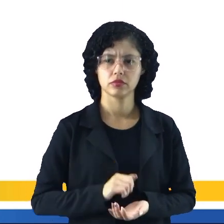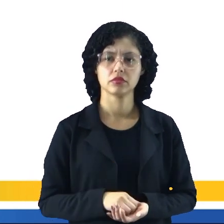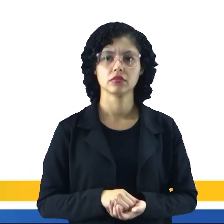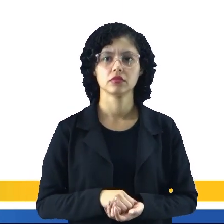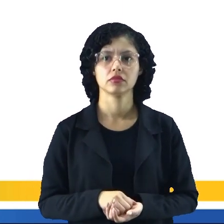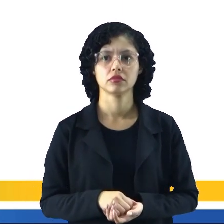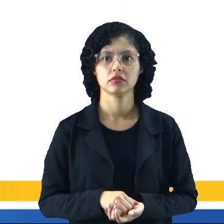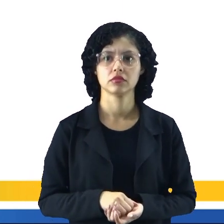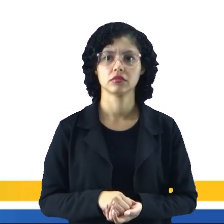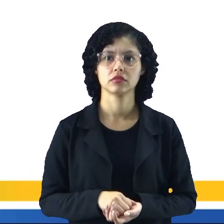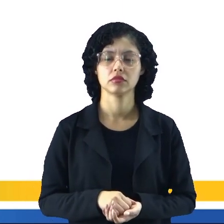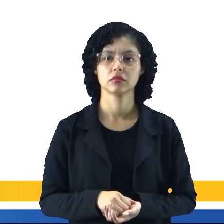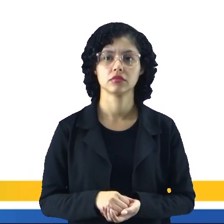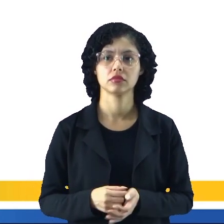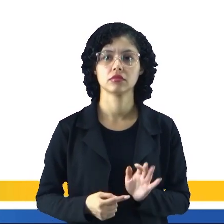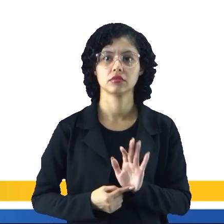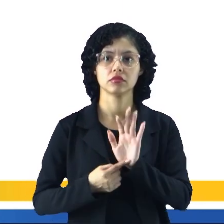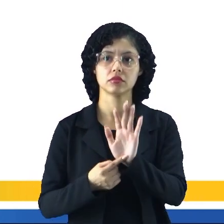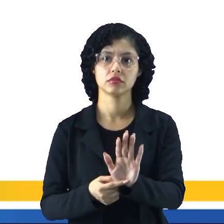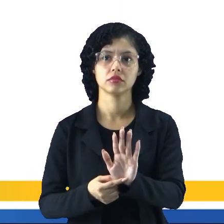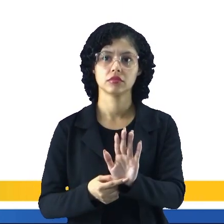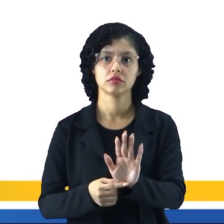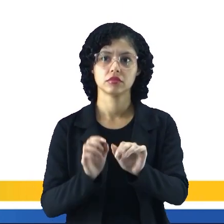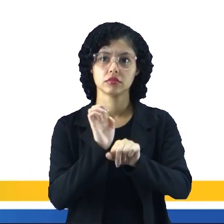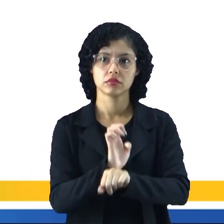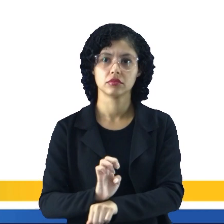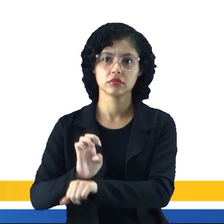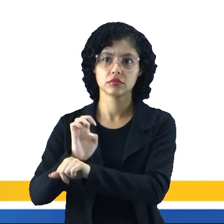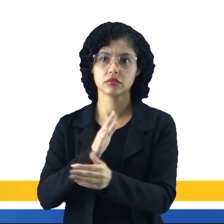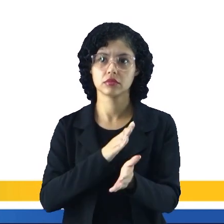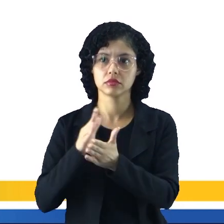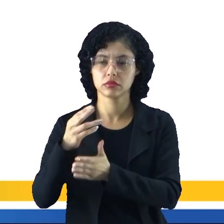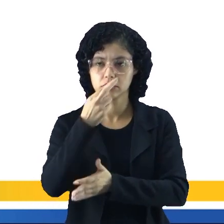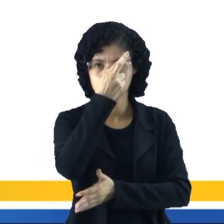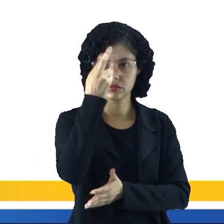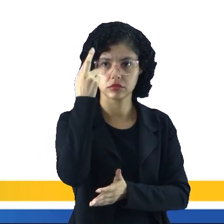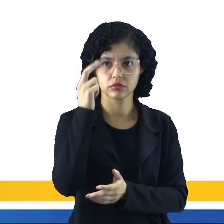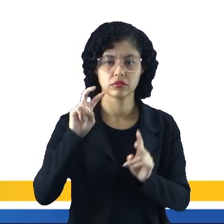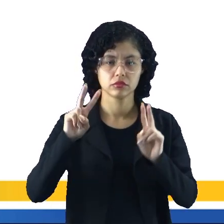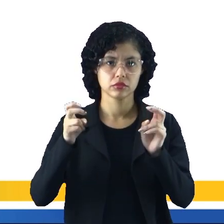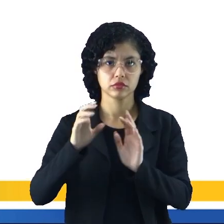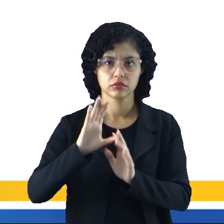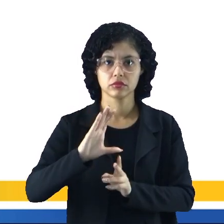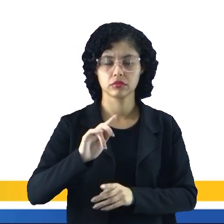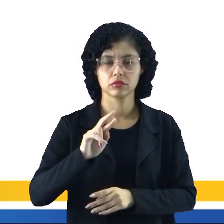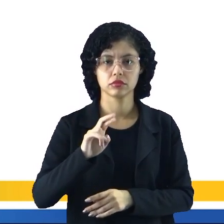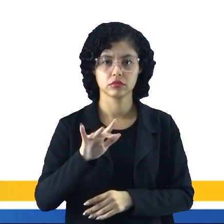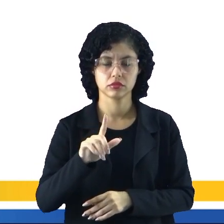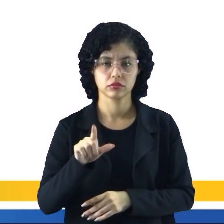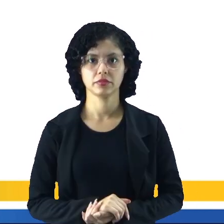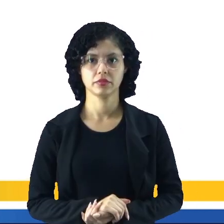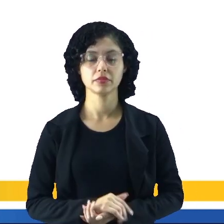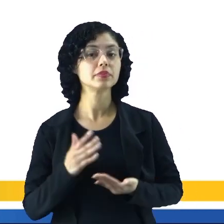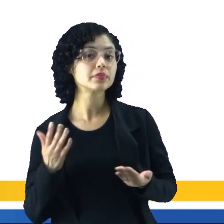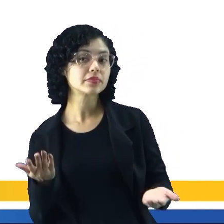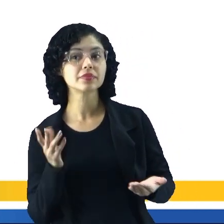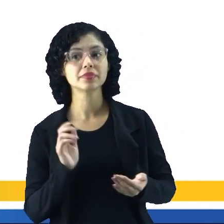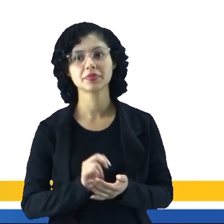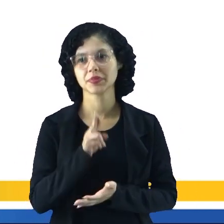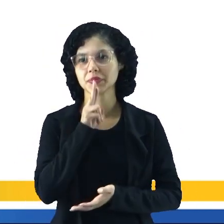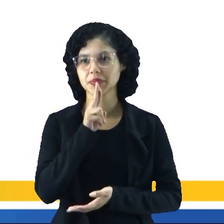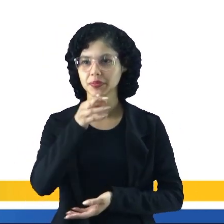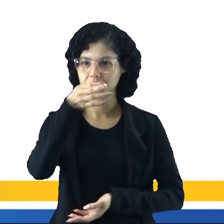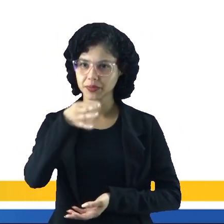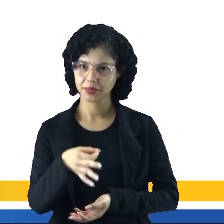ou enunciado de cunho esperançoso passe a história no título do cartaz então né bom então